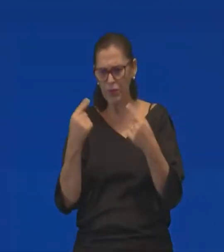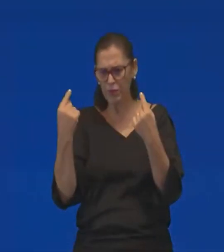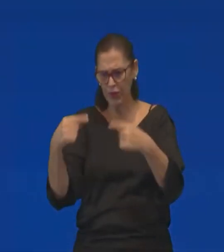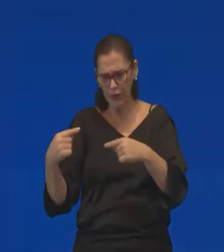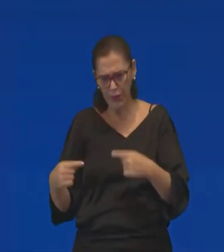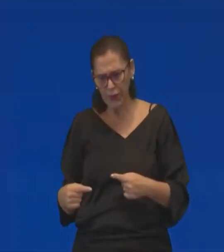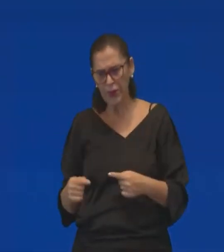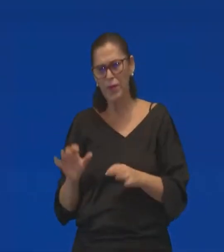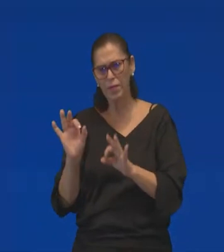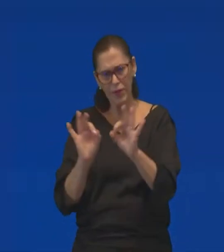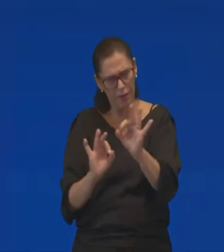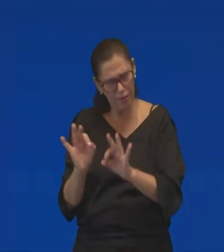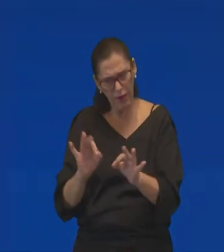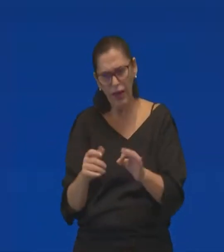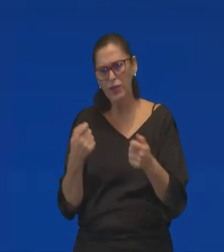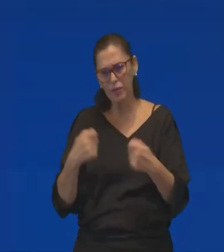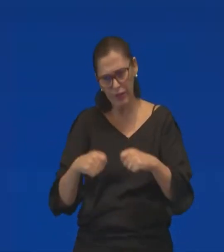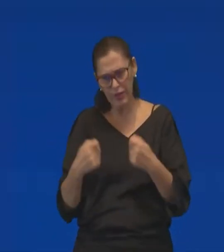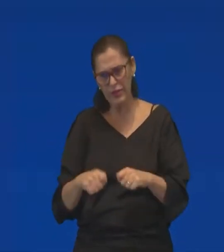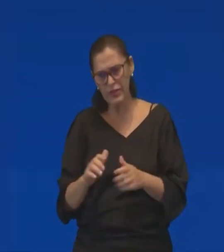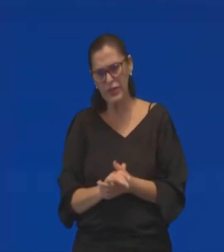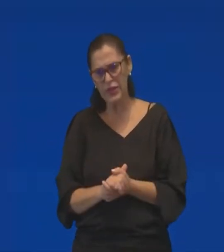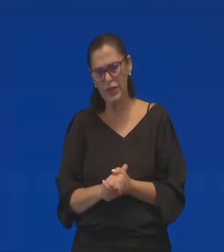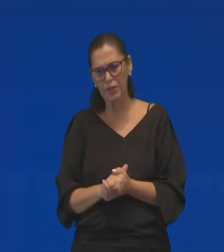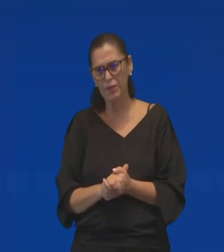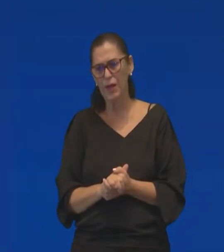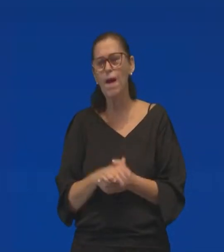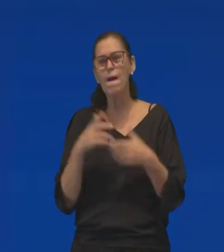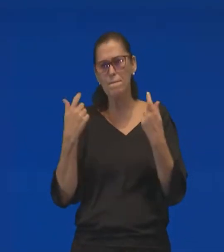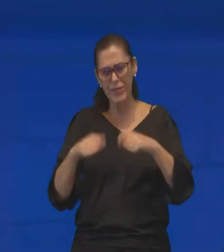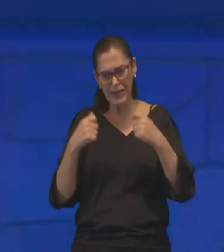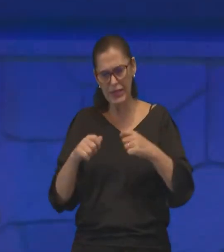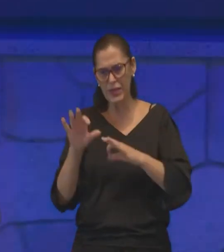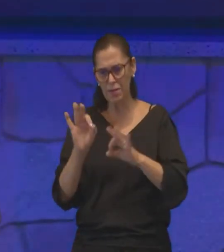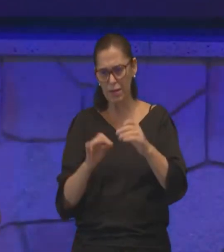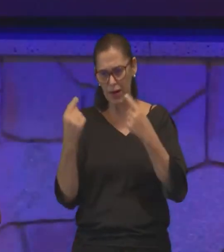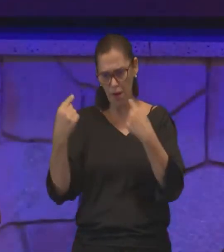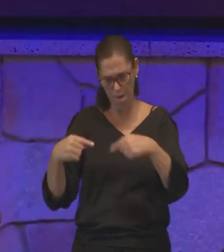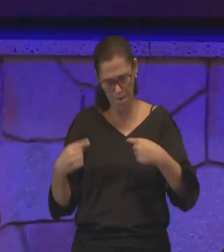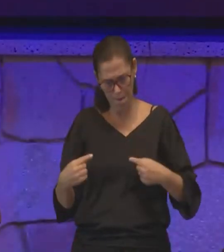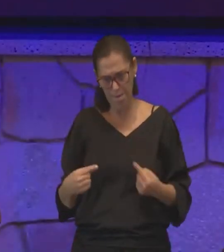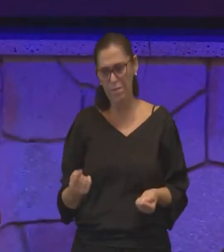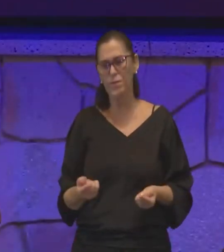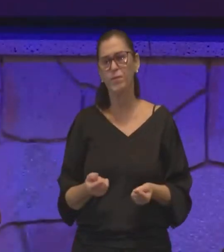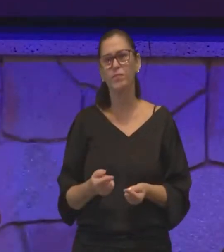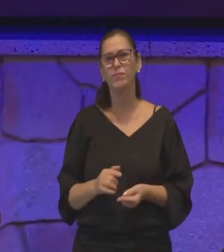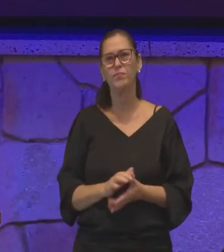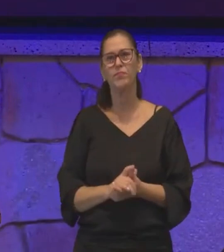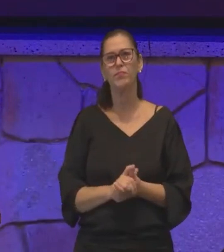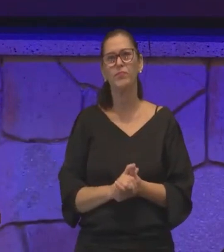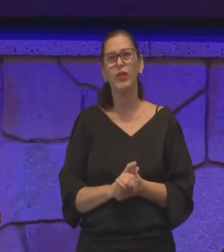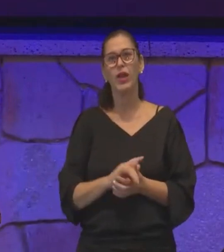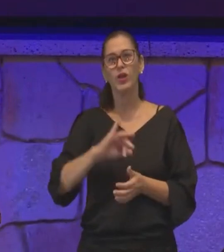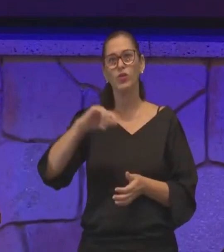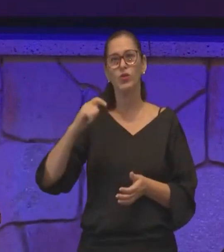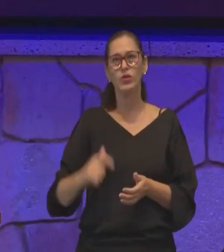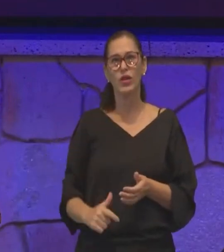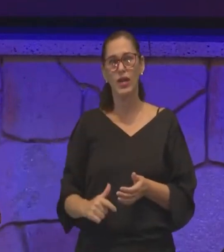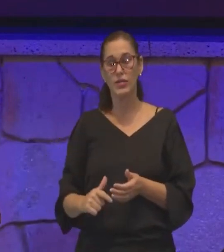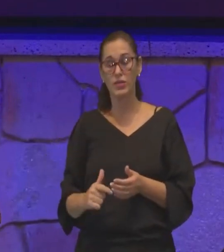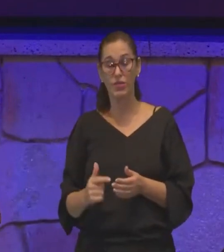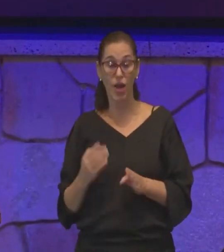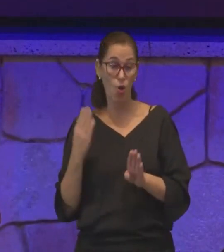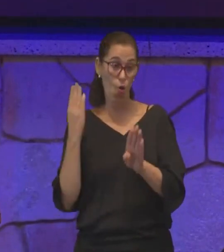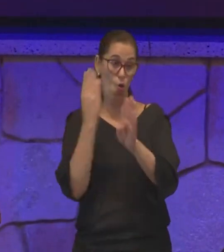Verso de 18 a 20. Esteja preparado para as adversidades. José vem em direção aos seus